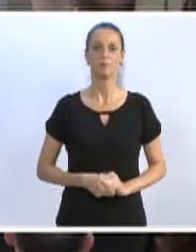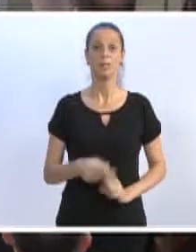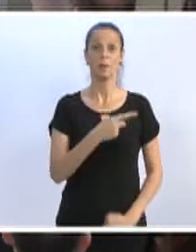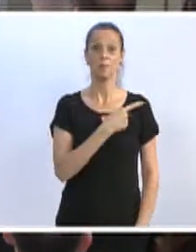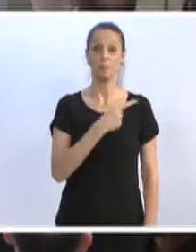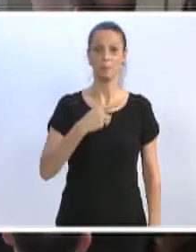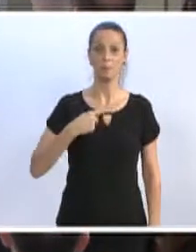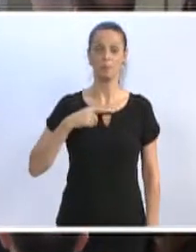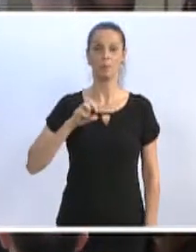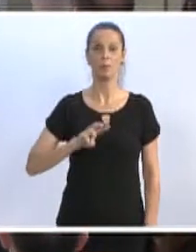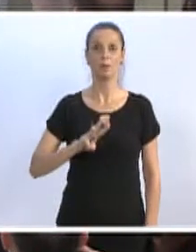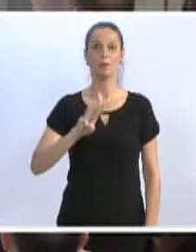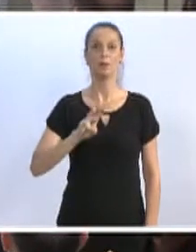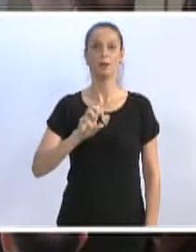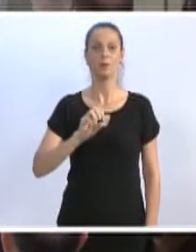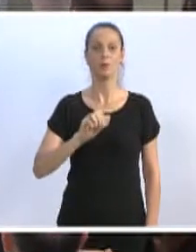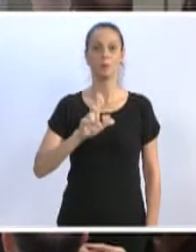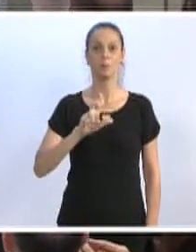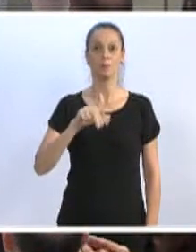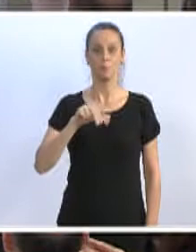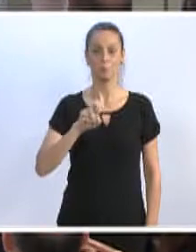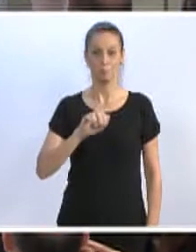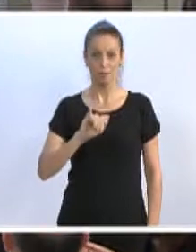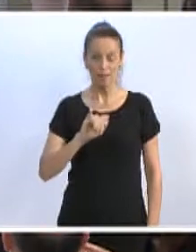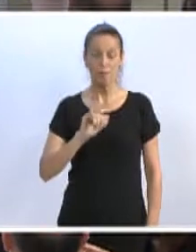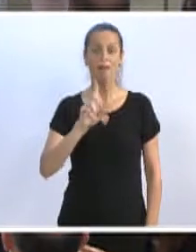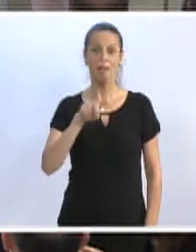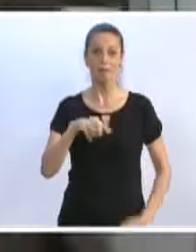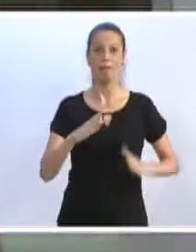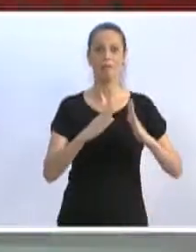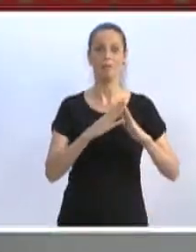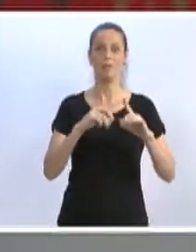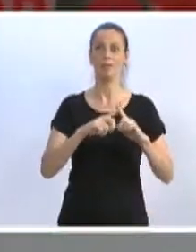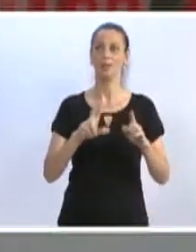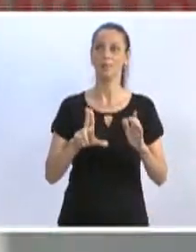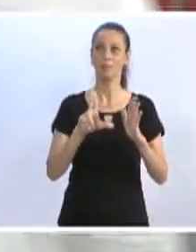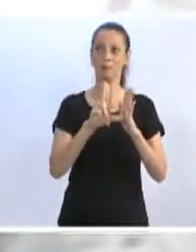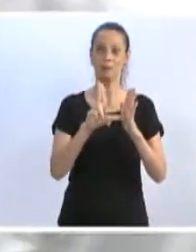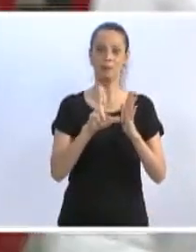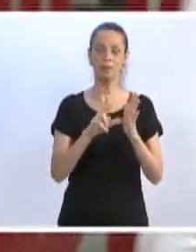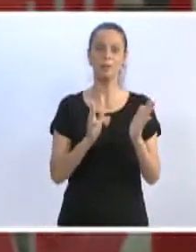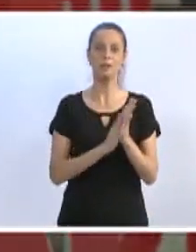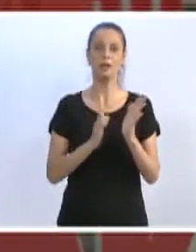Pastor Volney, que é da Igreja Luterana do Brasil.